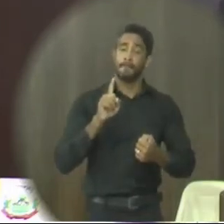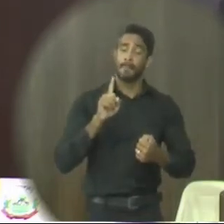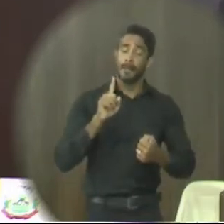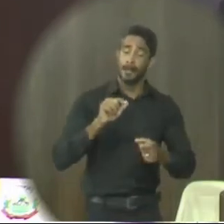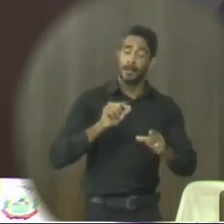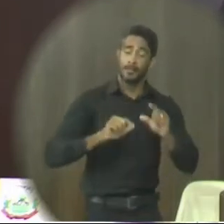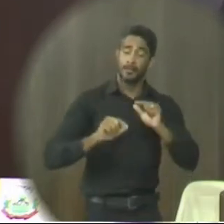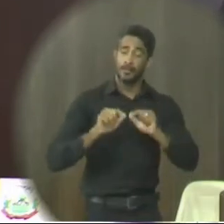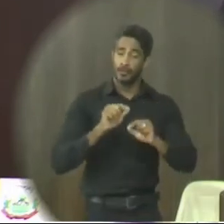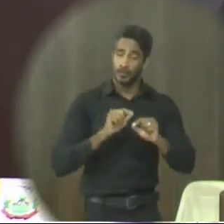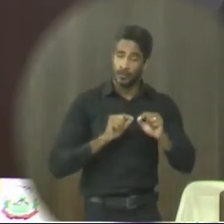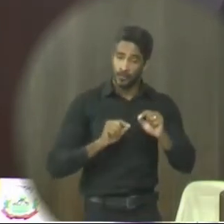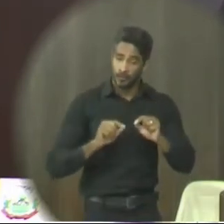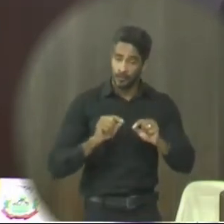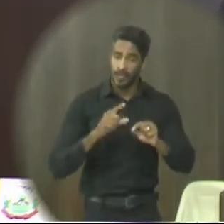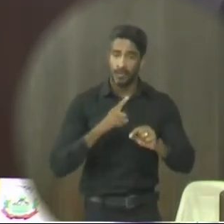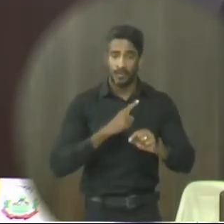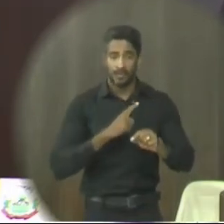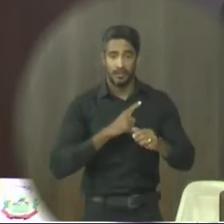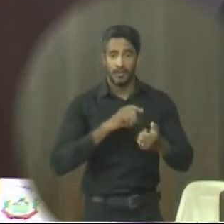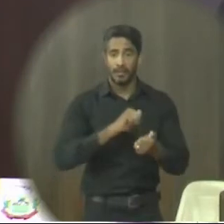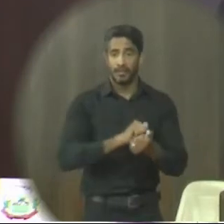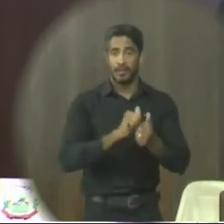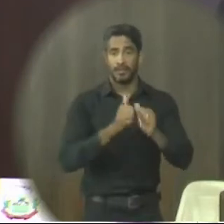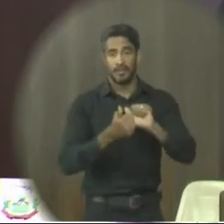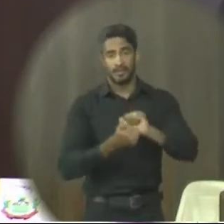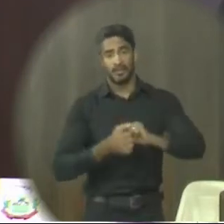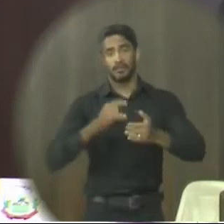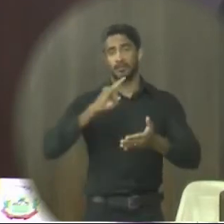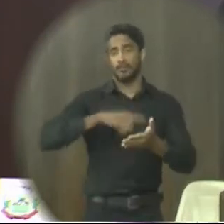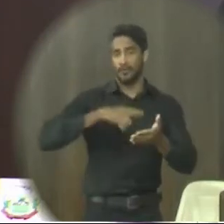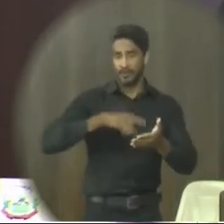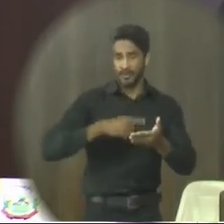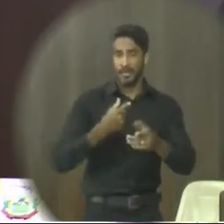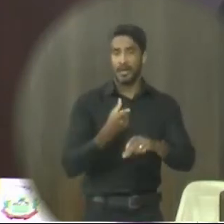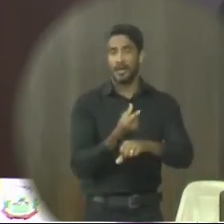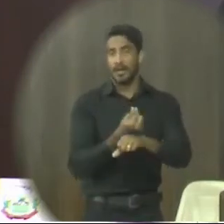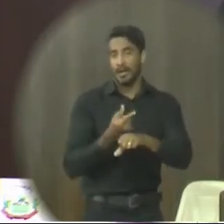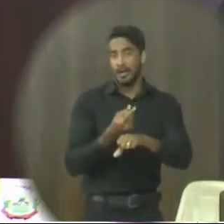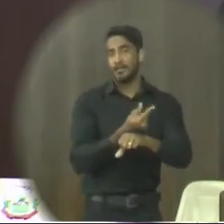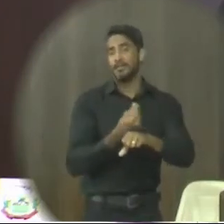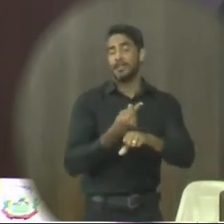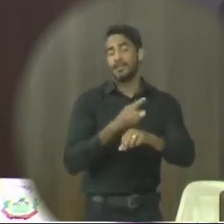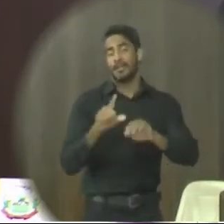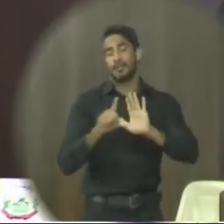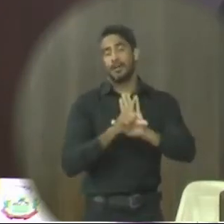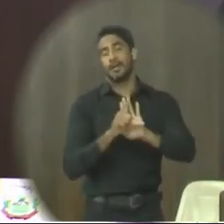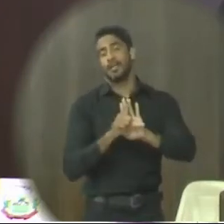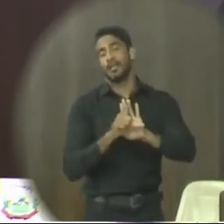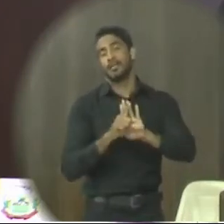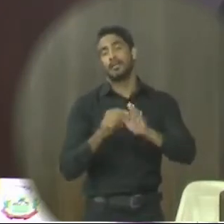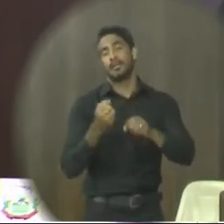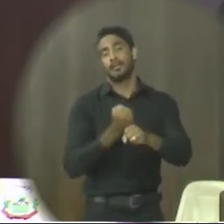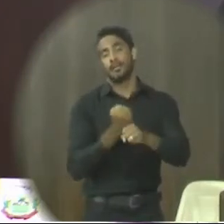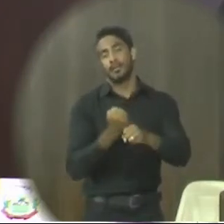estabelece-se que haja adequação orçamentária e financeira com a lei orçamentária